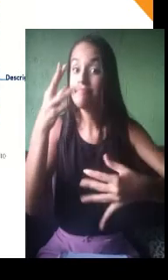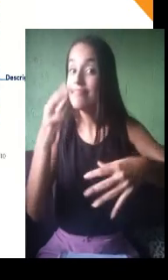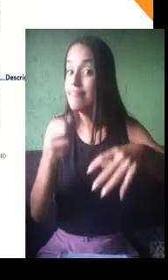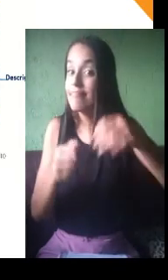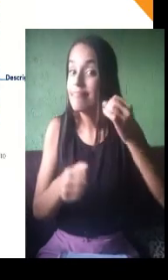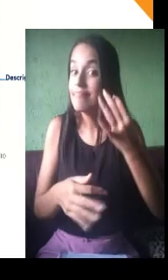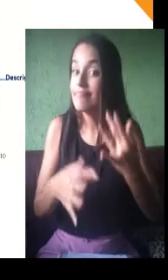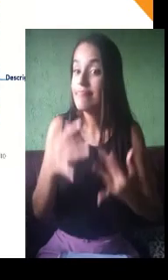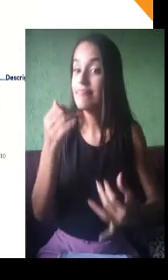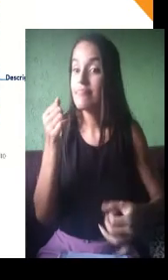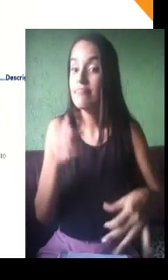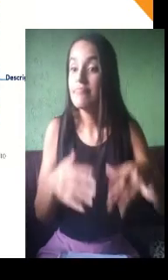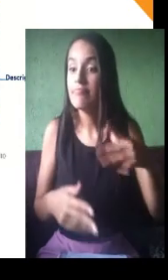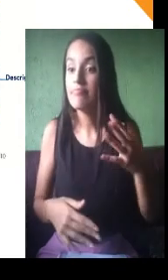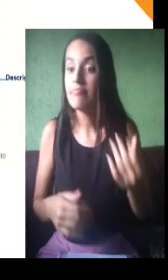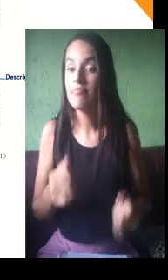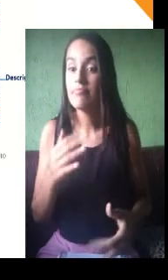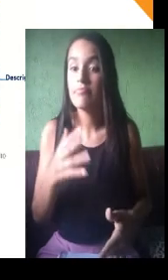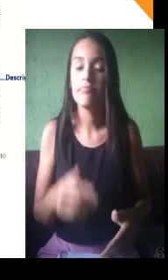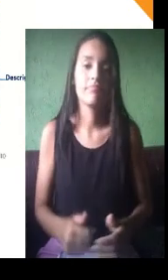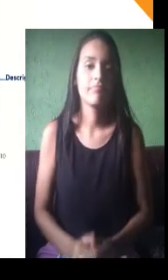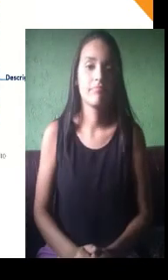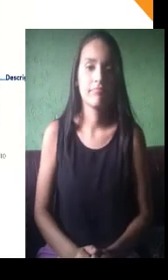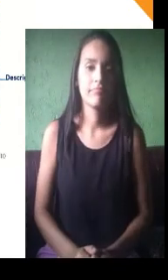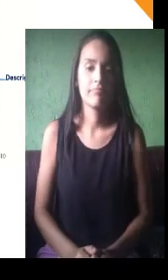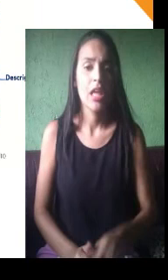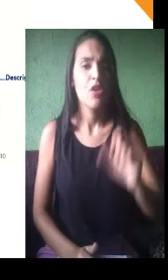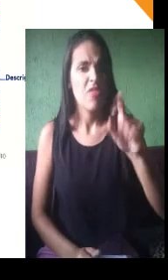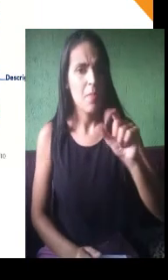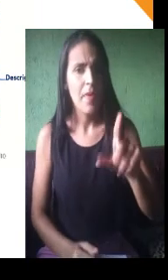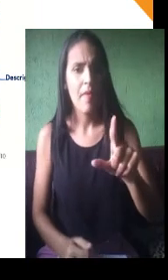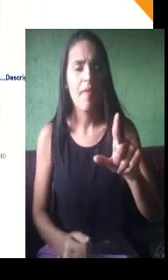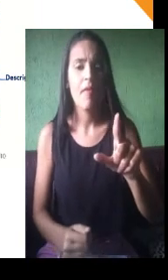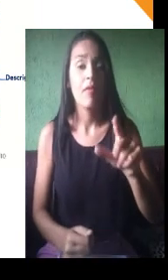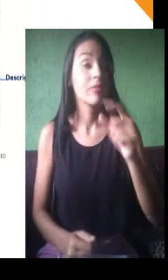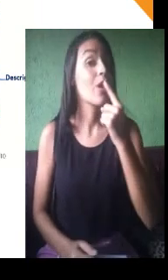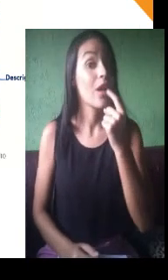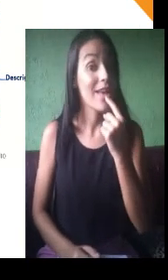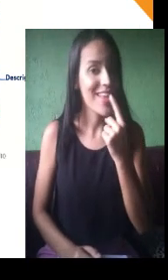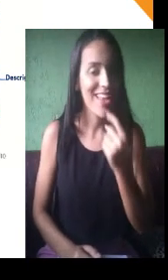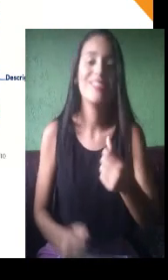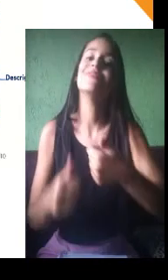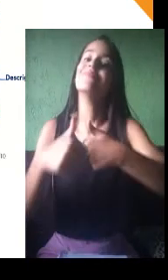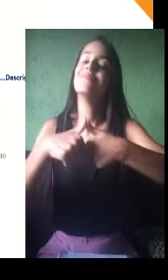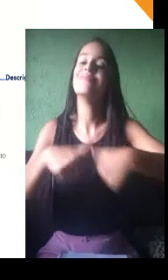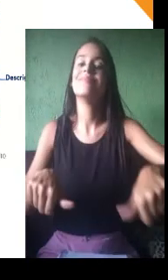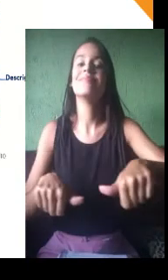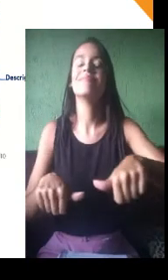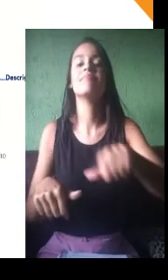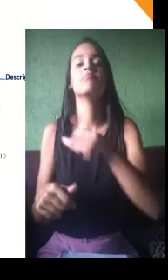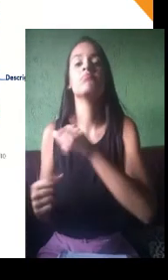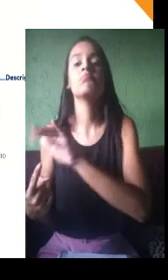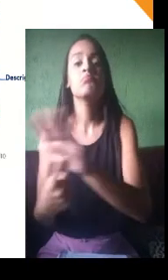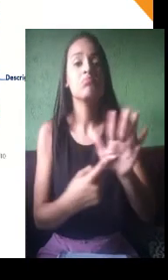descritiva. Ele fala que a China é plana, ou desertificada. Vejam que ele está aqui, caracterizando a